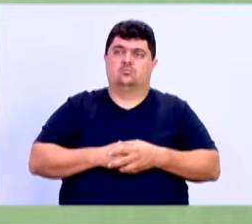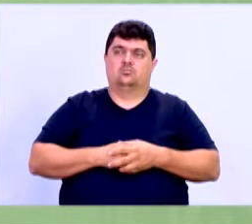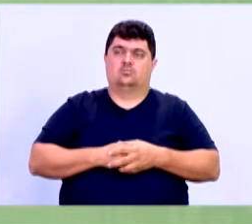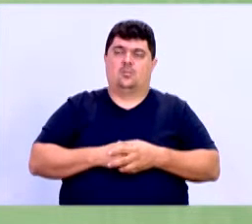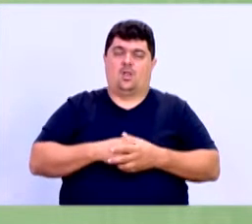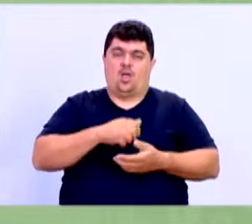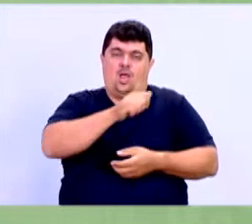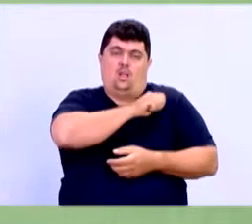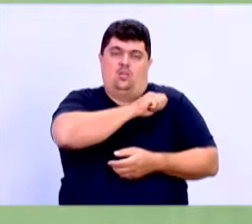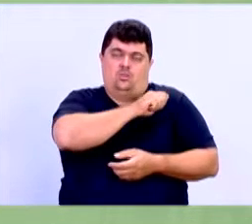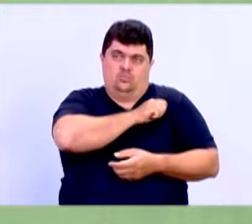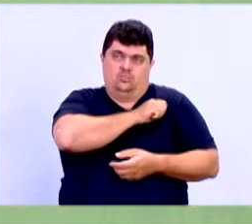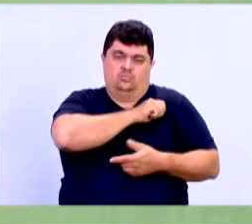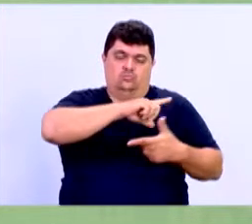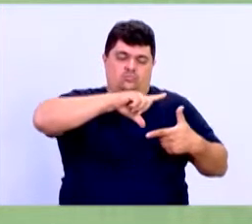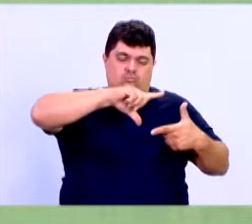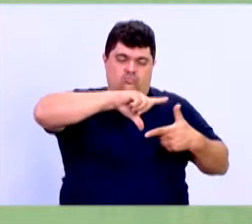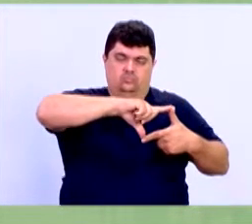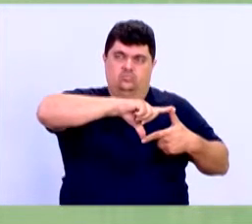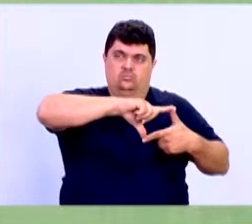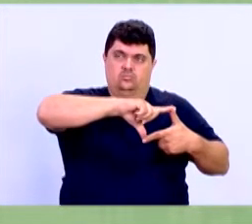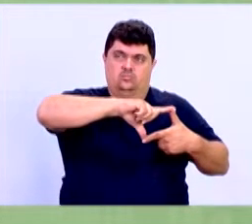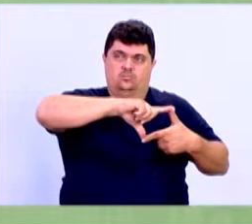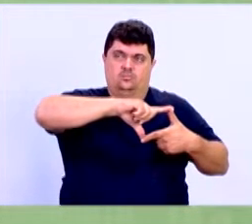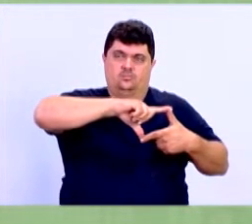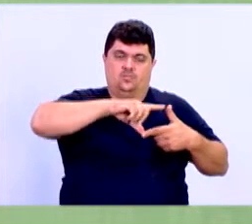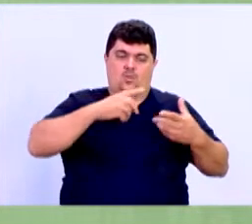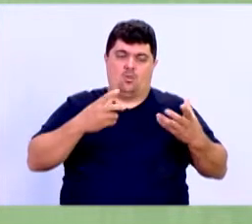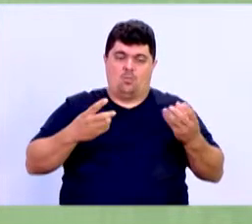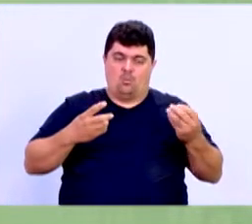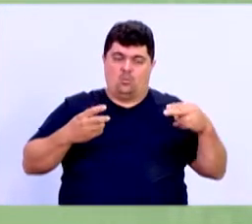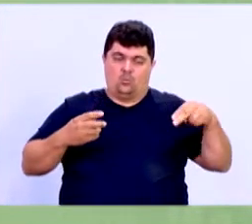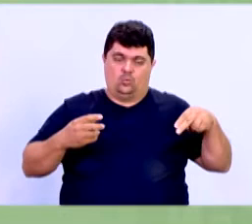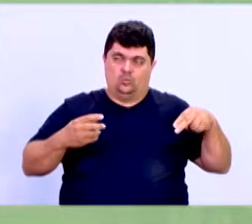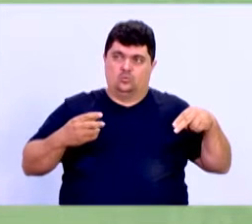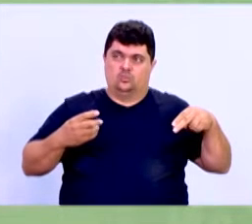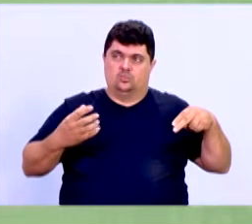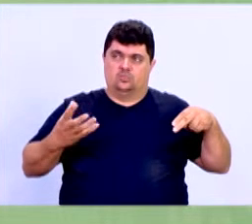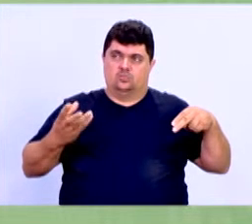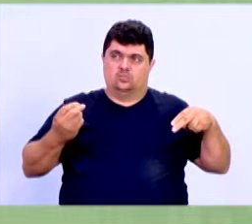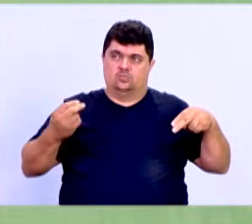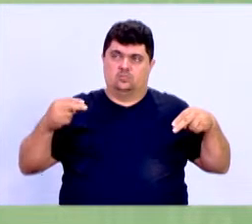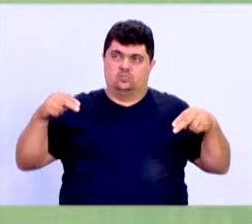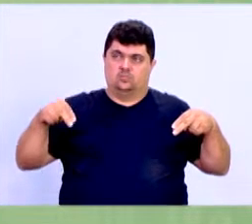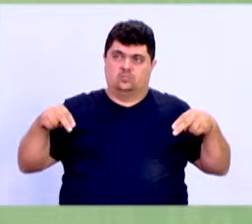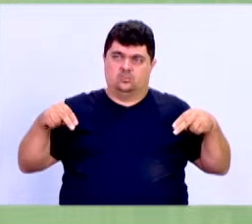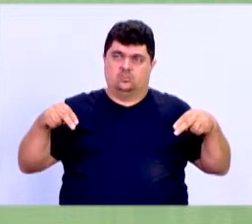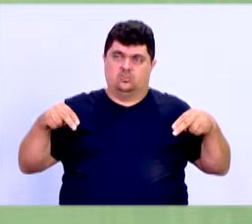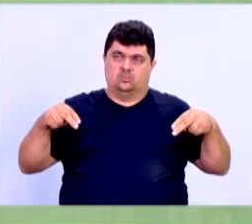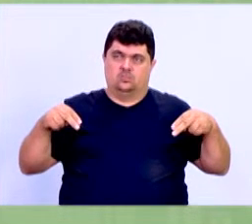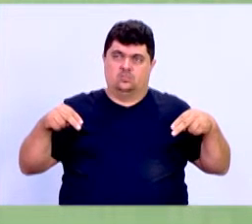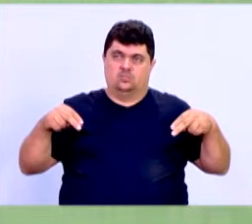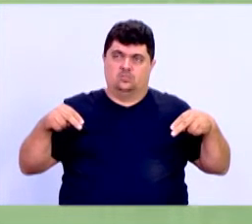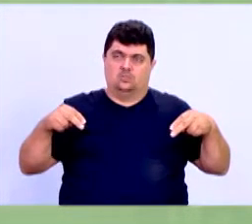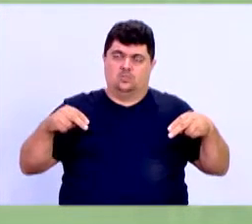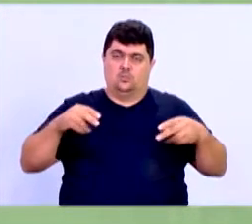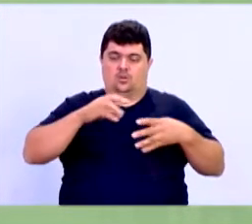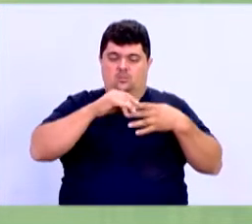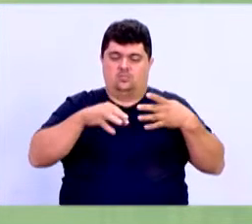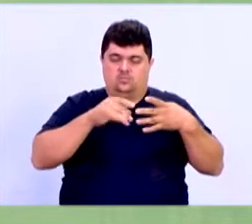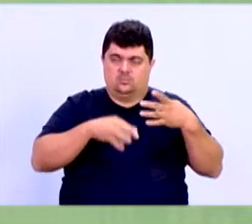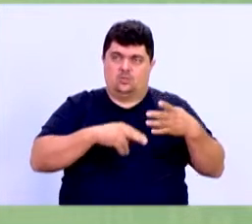relacionamento, como é que ele funciona. Vamos ver um para poder entender de fato como que ele é